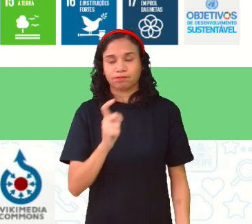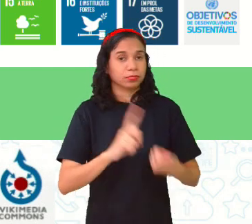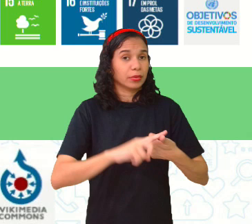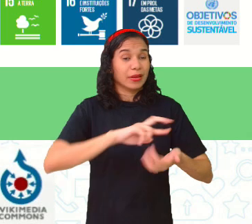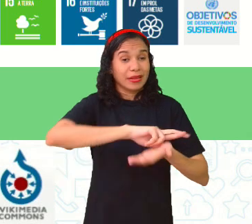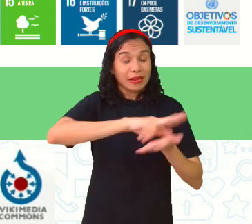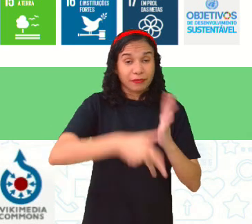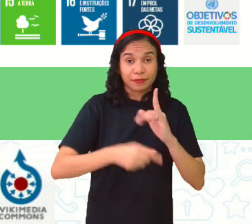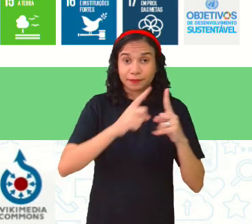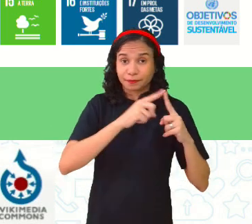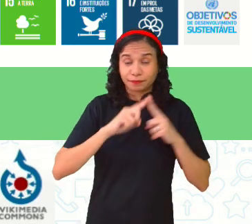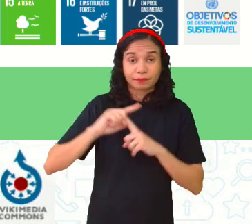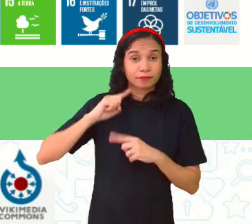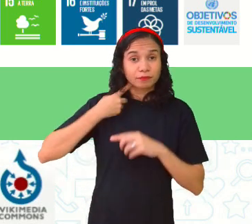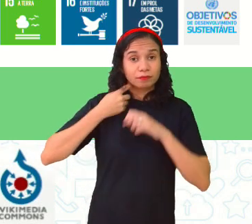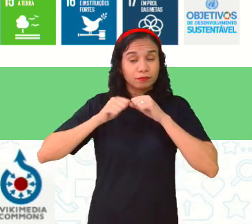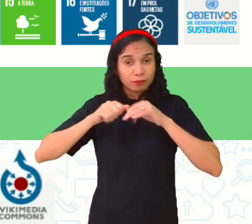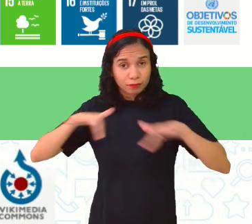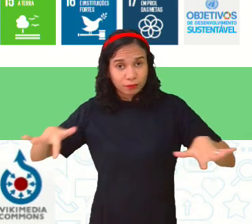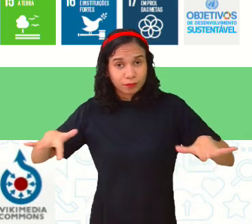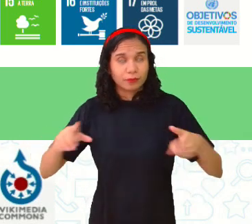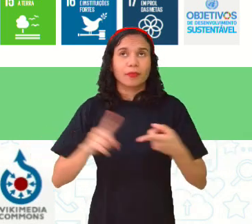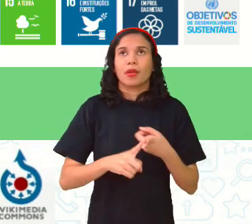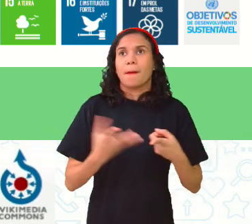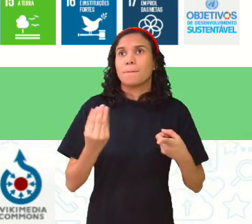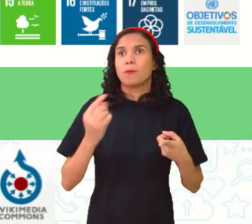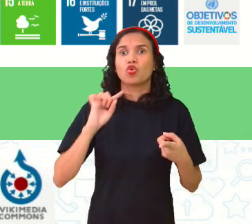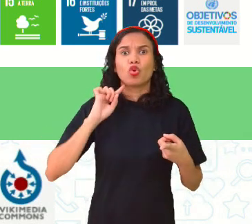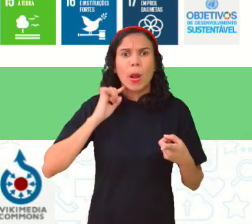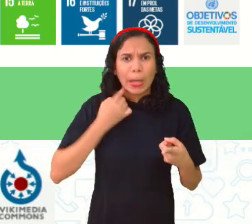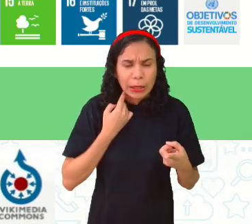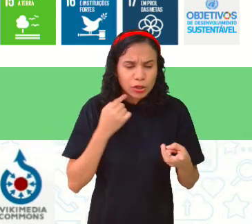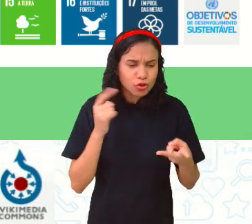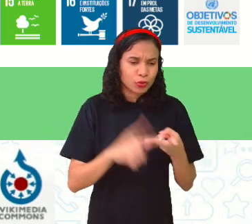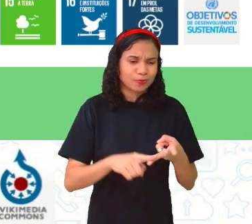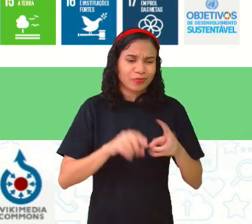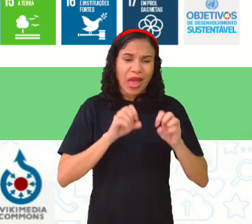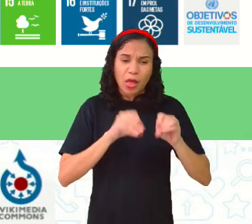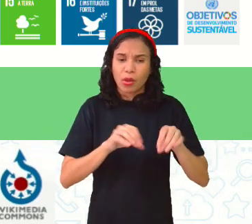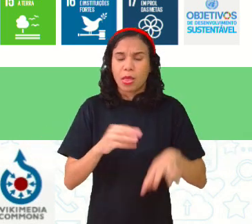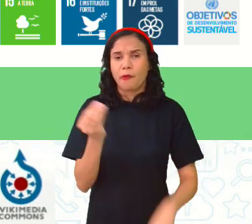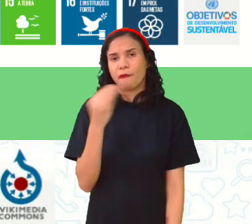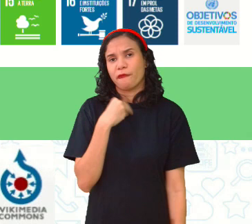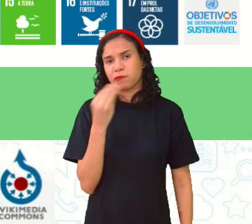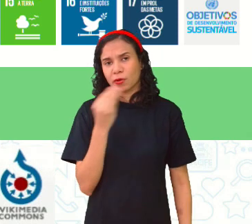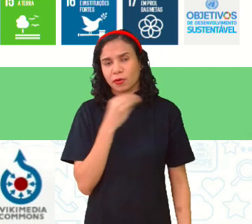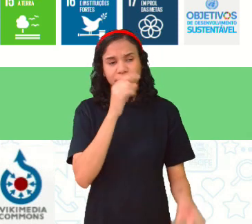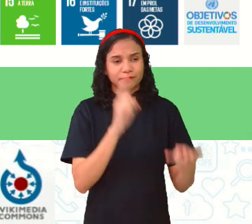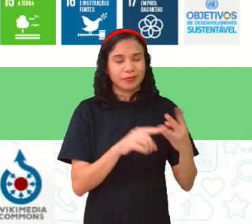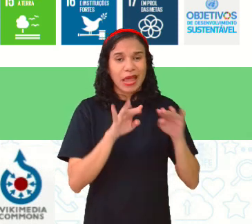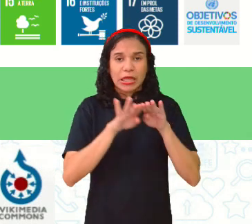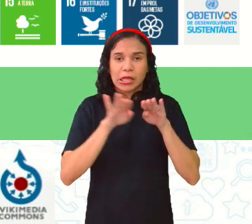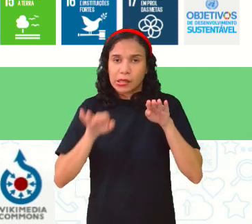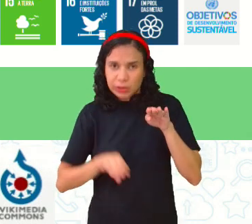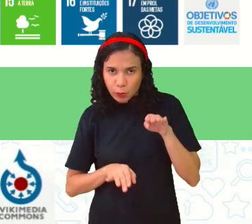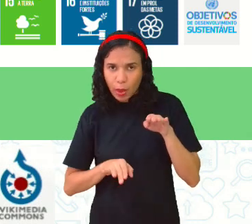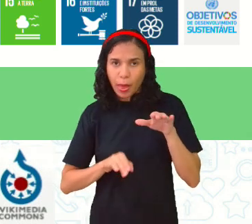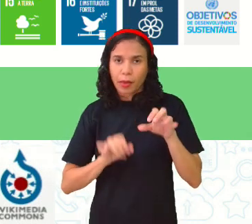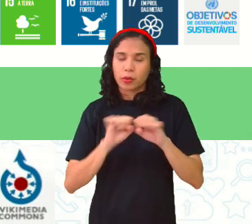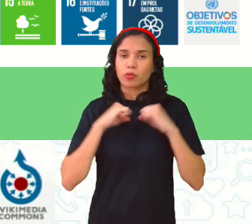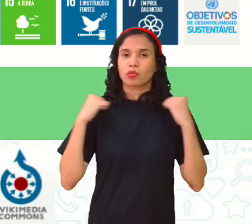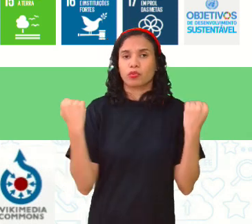tipos de poluição, produção de lixo, educação de baixa qualidade, desigualdade